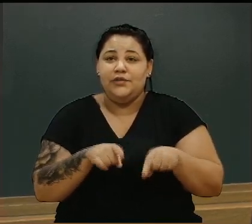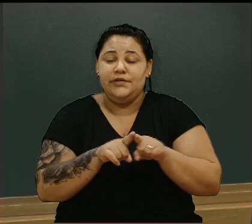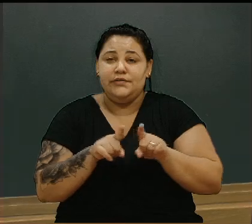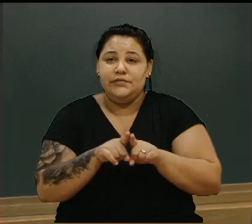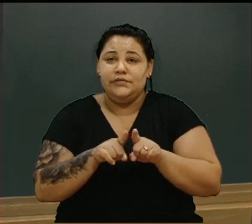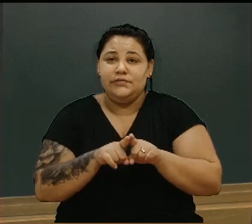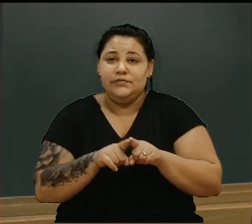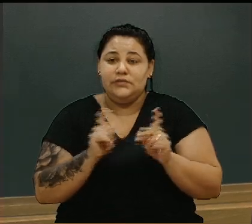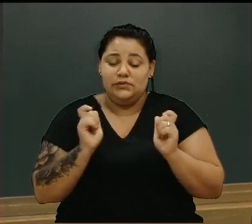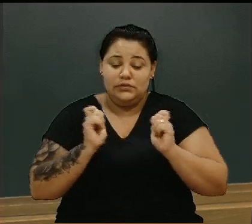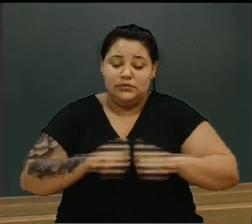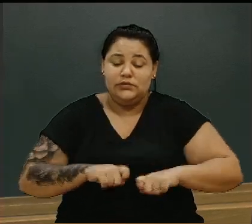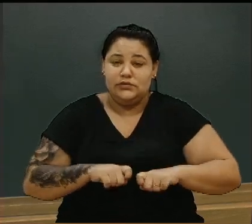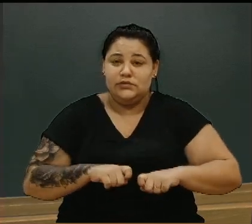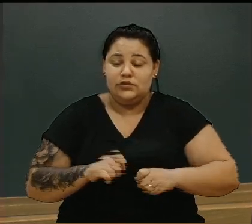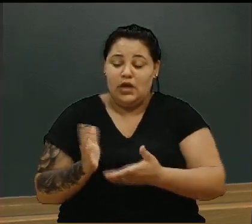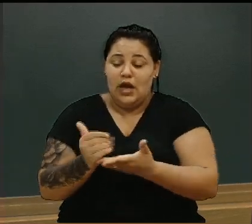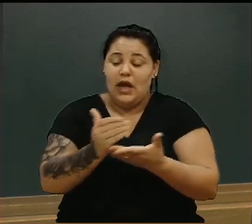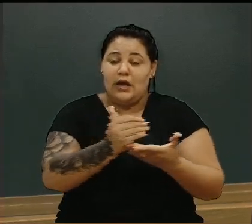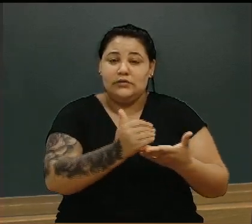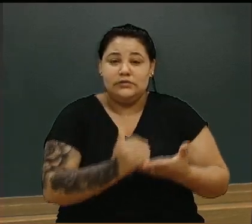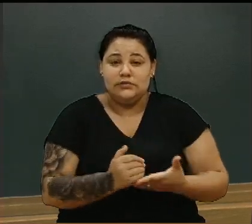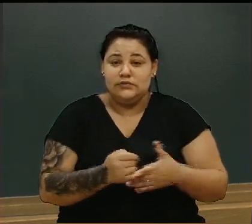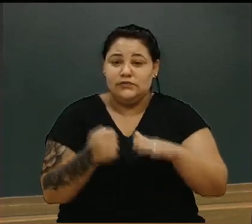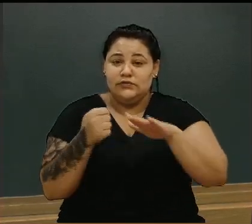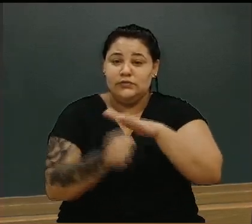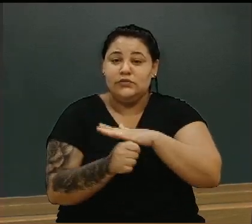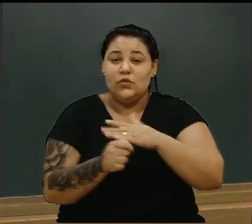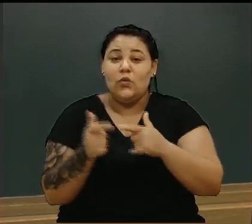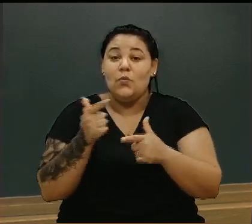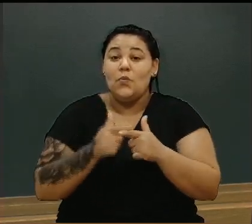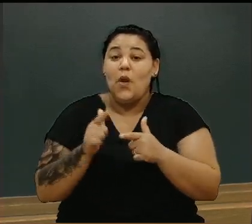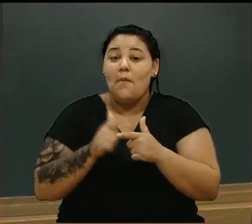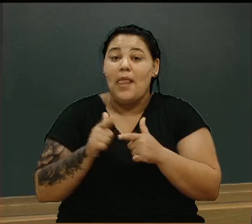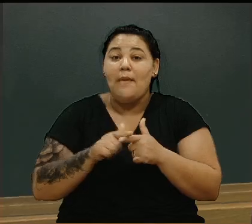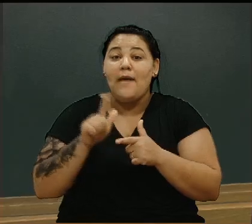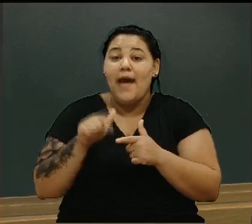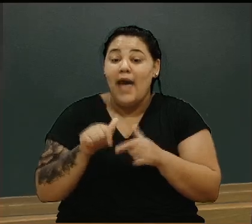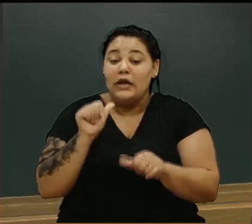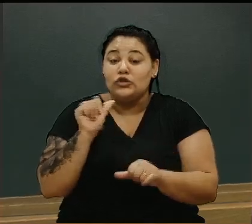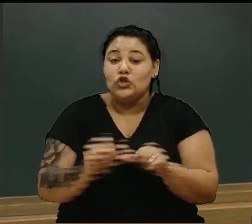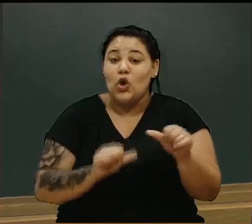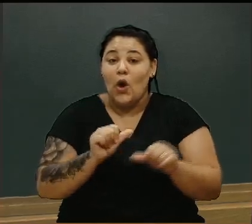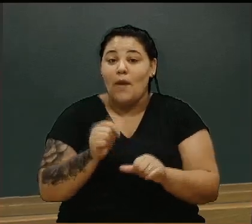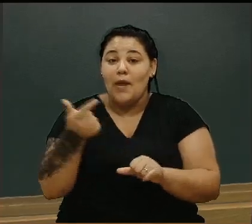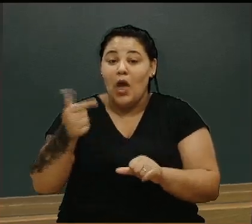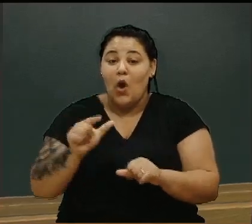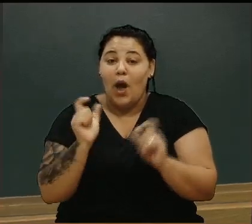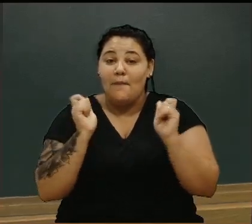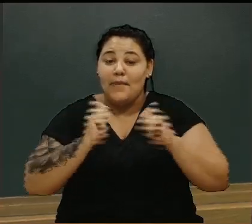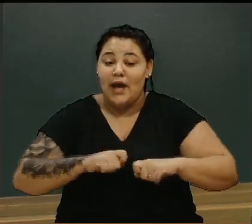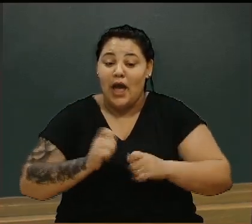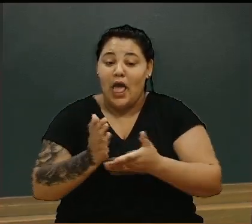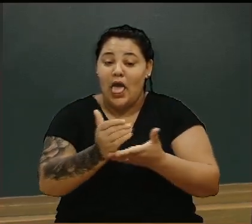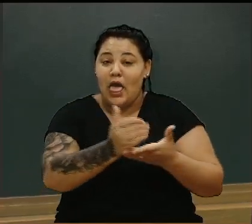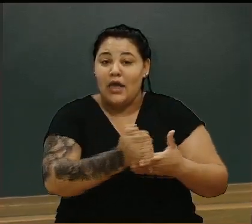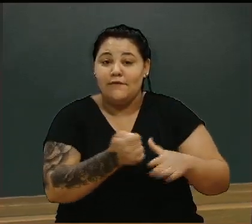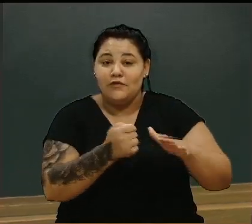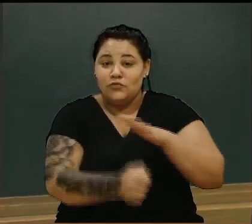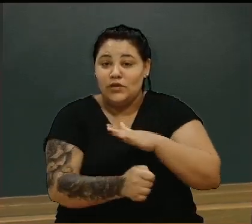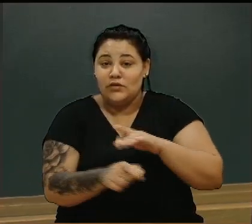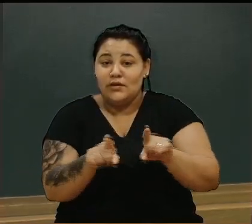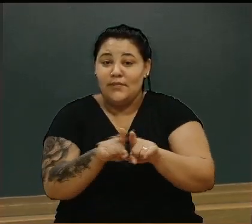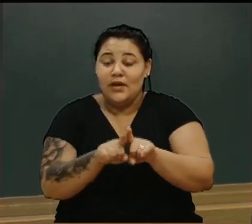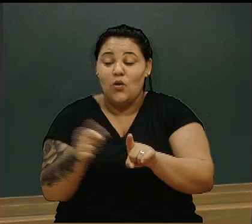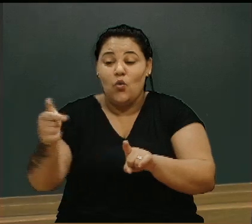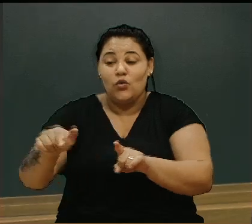de arrecadação e de investimento. O grande problema é que quando se transfere para outro a capacidade de arrecadação e de investimento, o outro